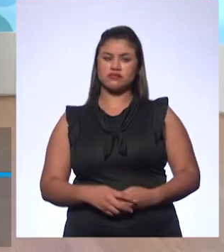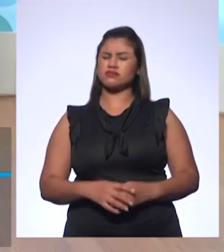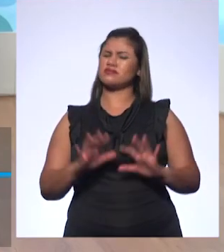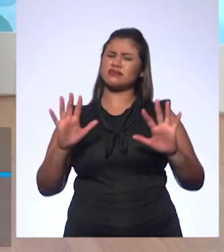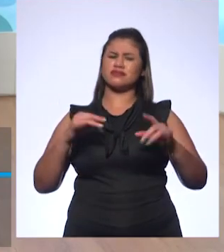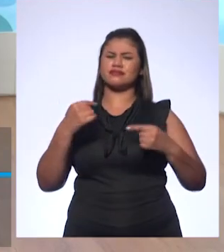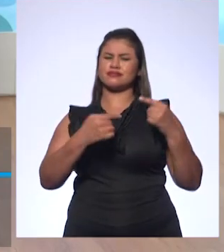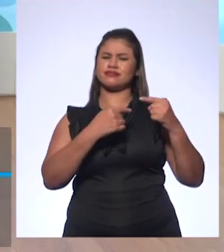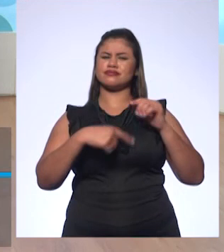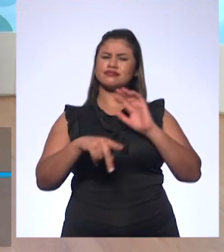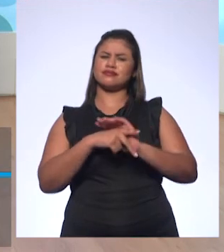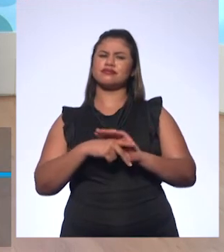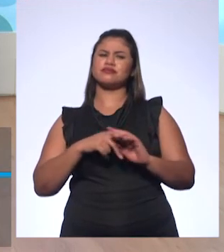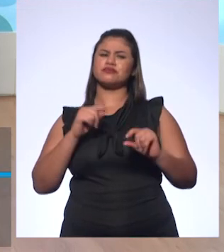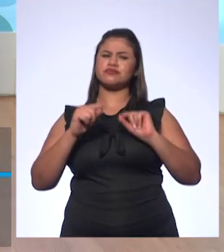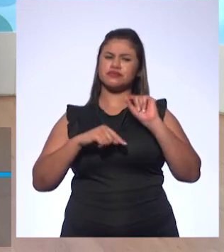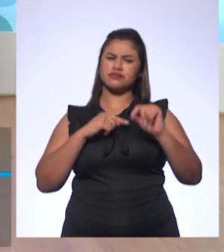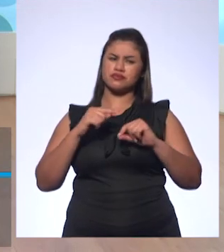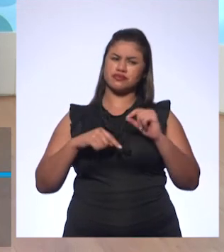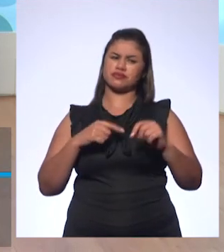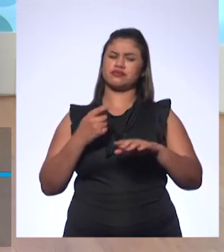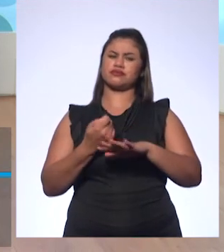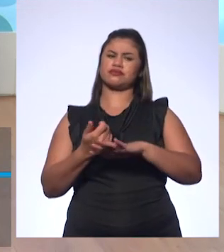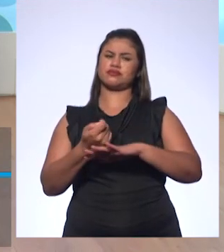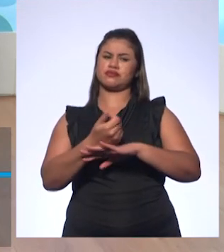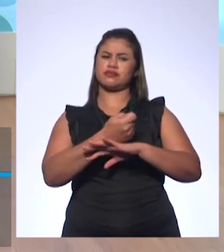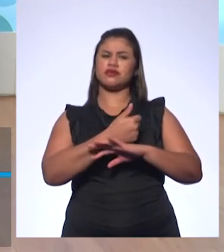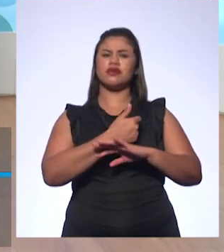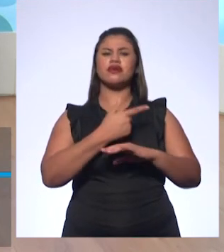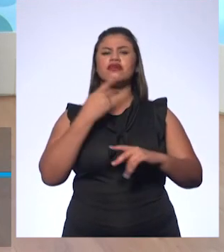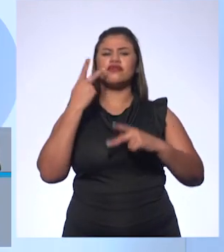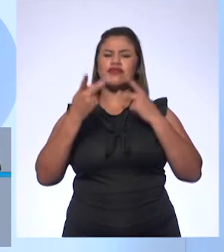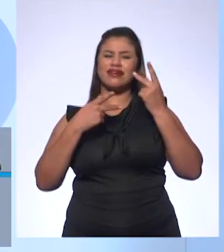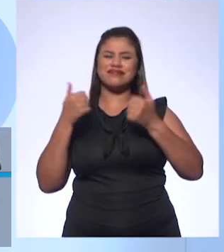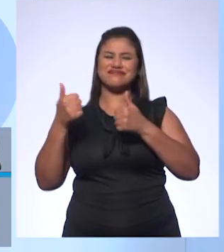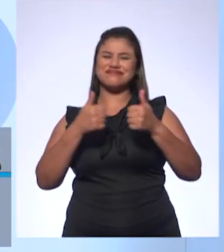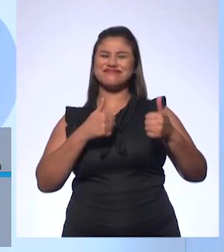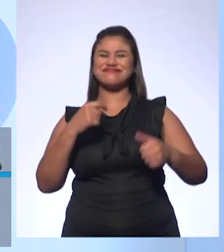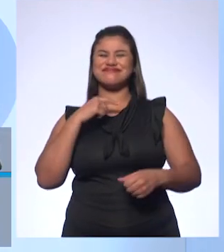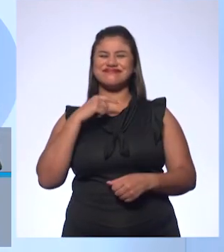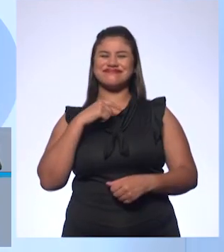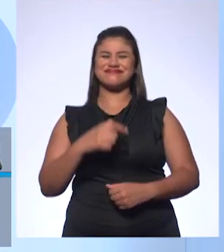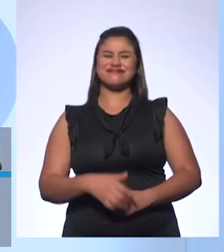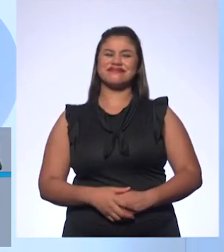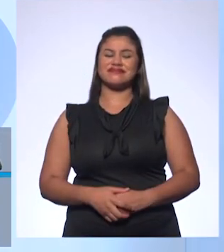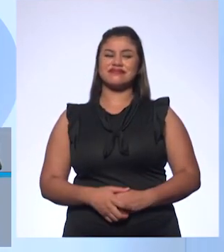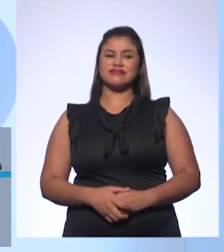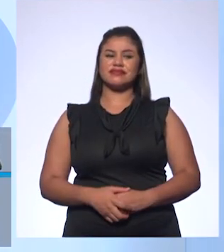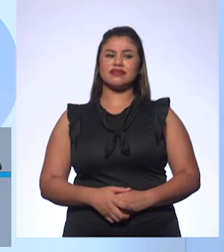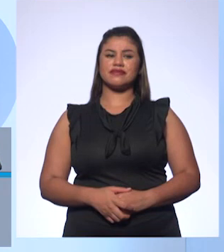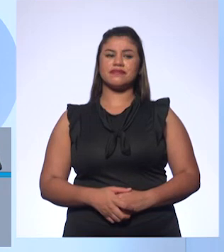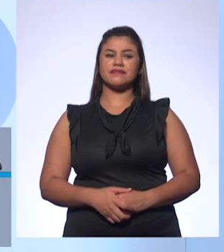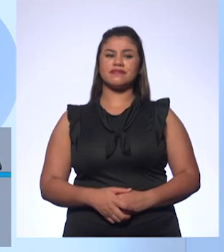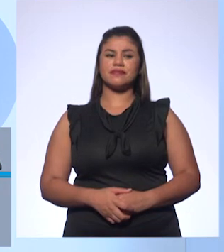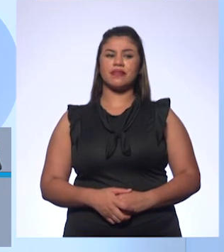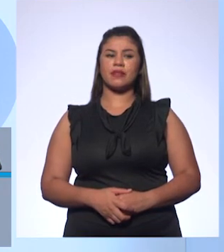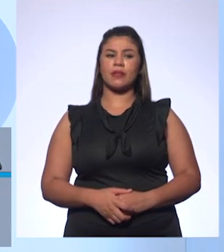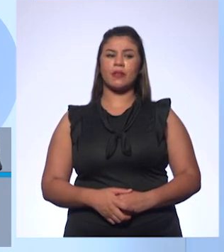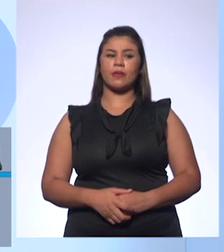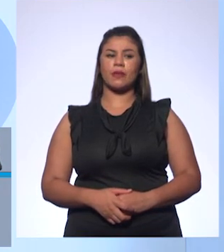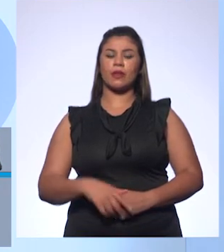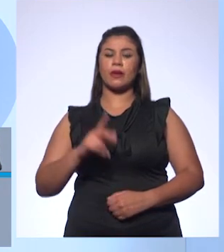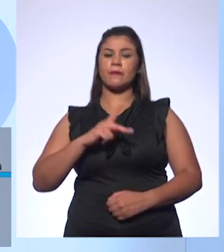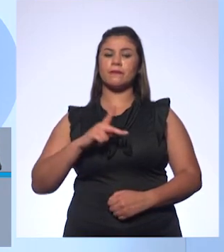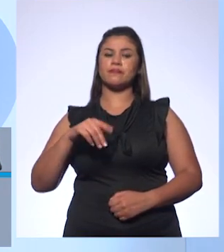nessa discussão do Gilberto, que ele entrou nessa fake news, o Gilberto sempre enriquecendo nossos debates, né? Gente, E aí ficou, assim, aí a